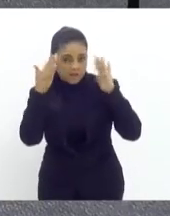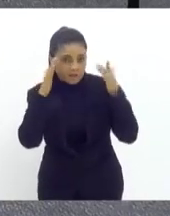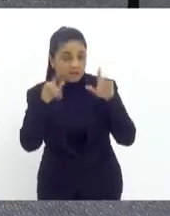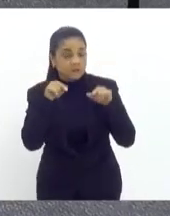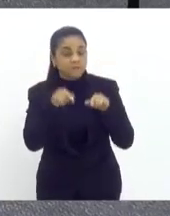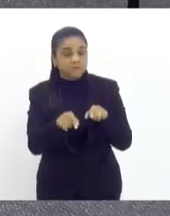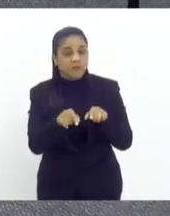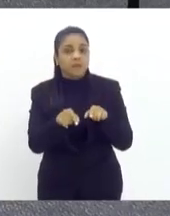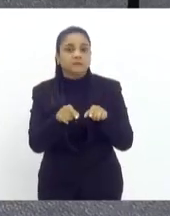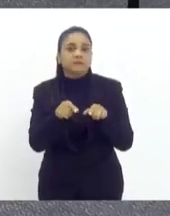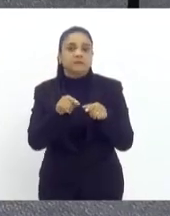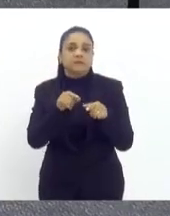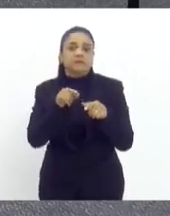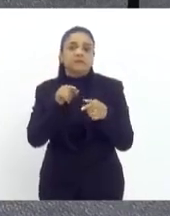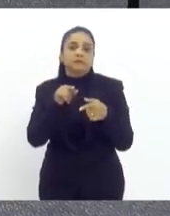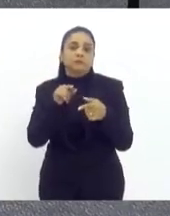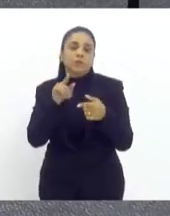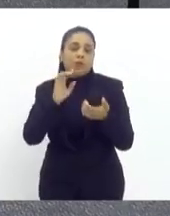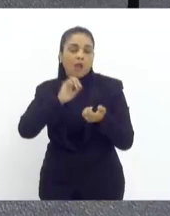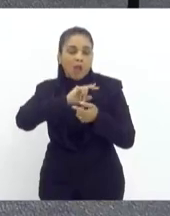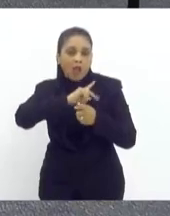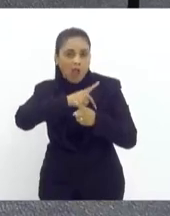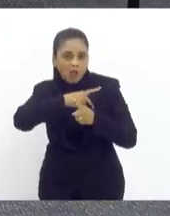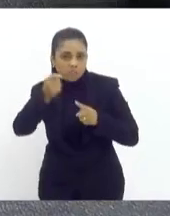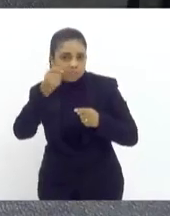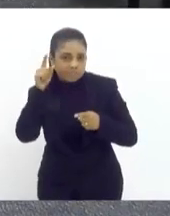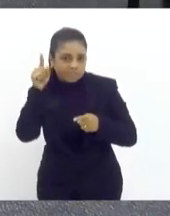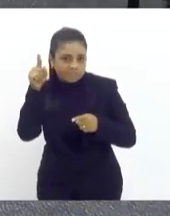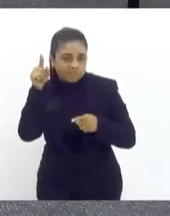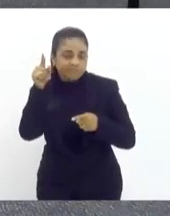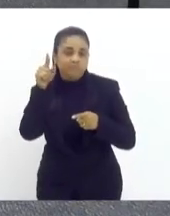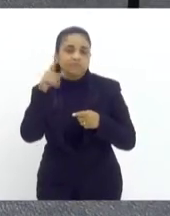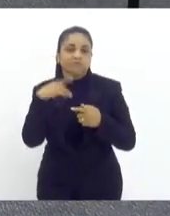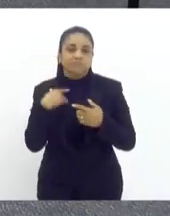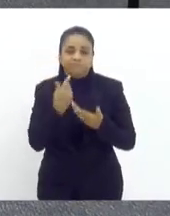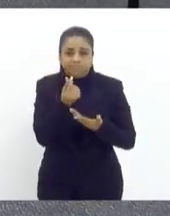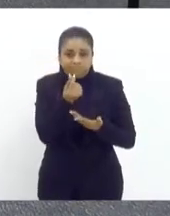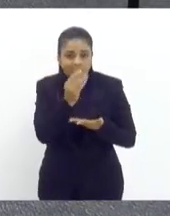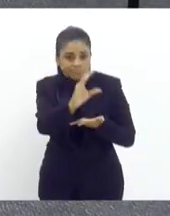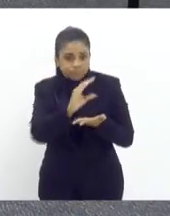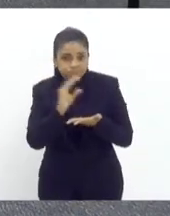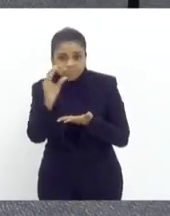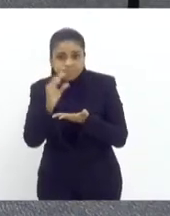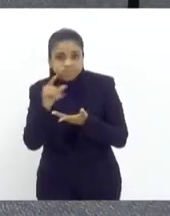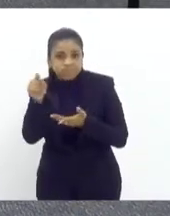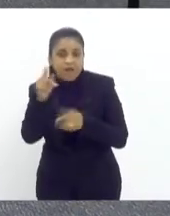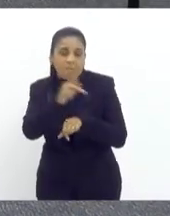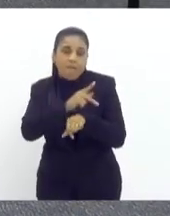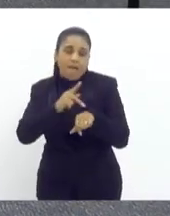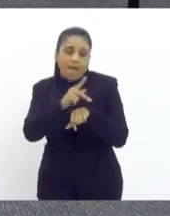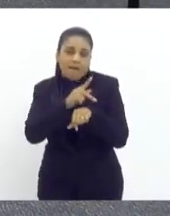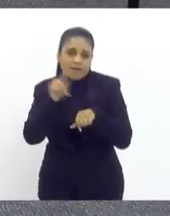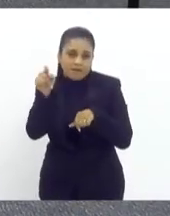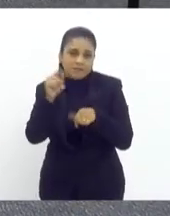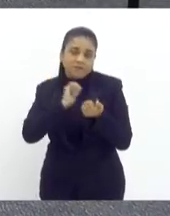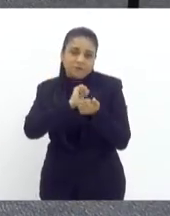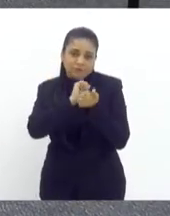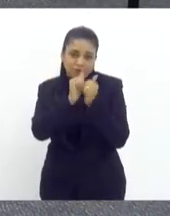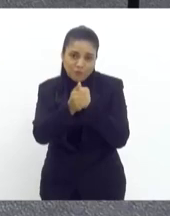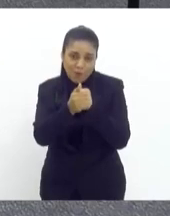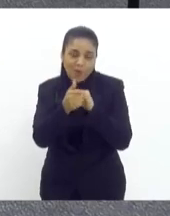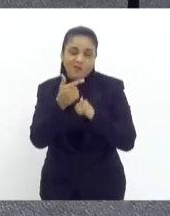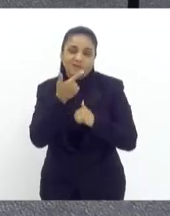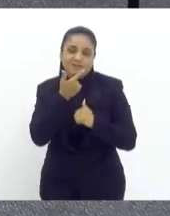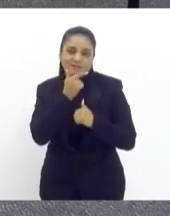Campeonato Espanhol faturam milhões as custas também do futebol e da entrega do